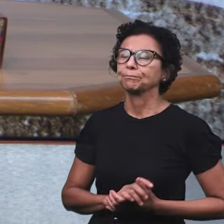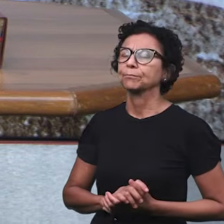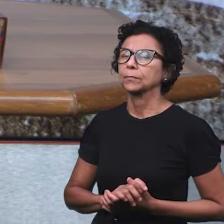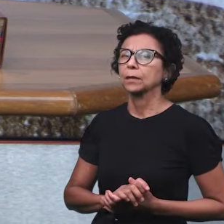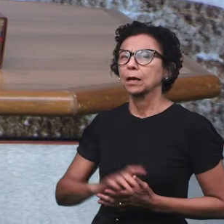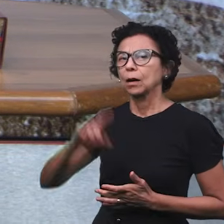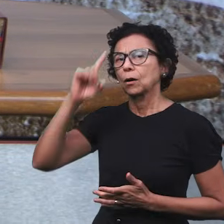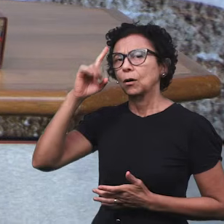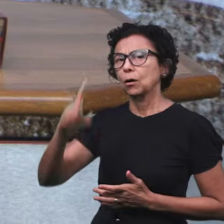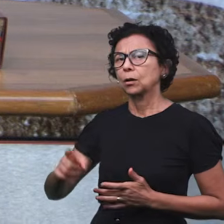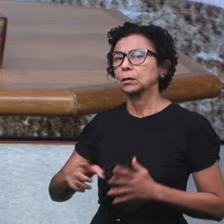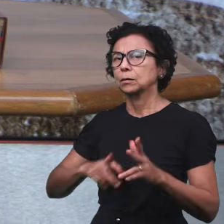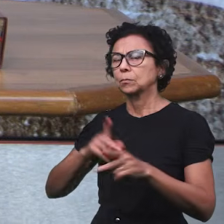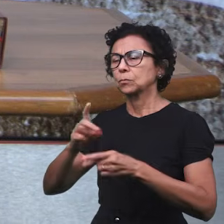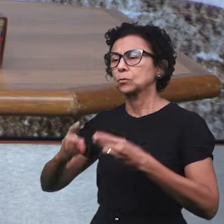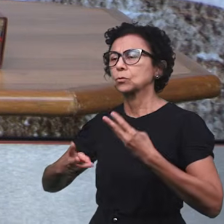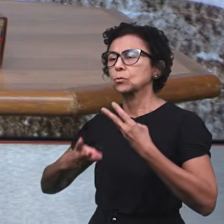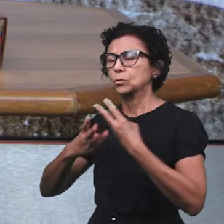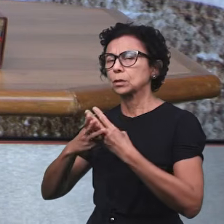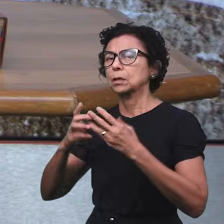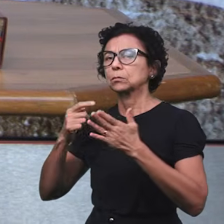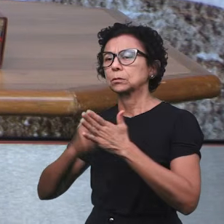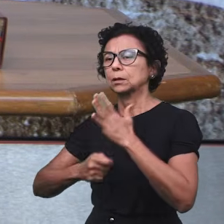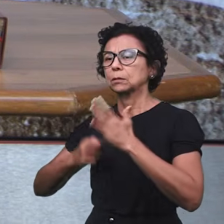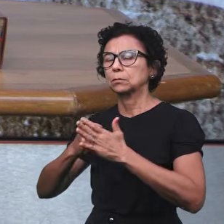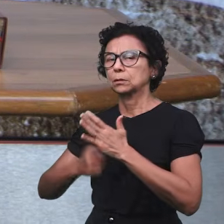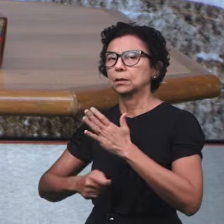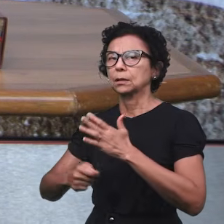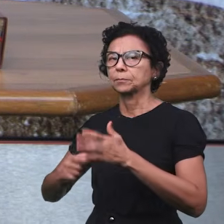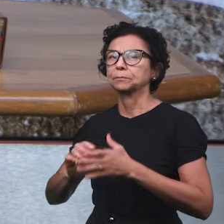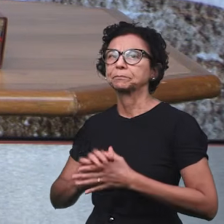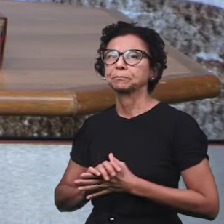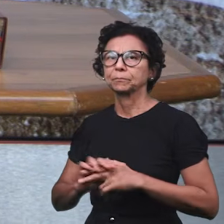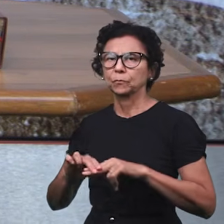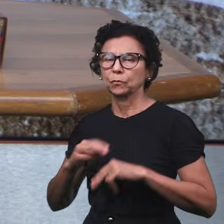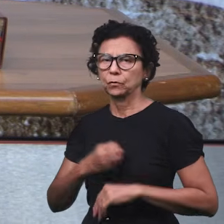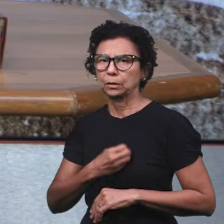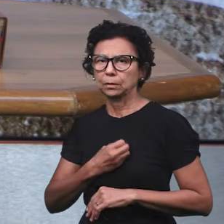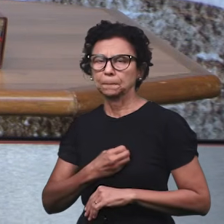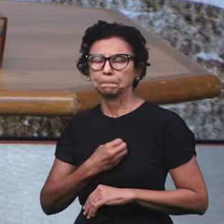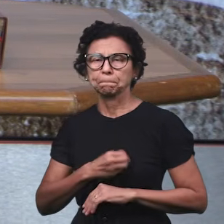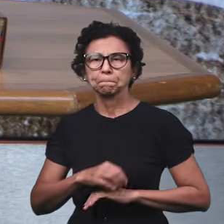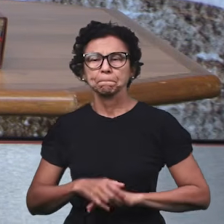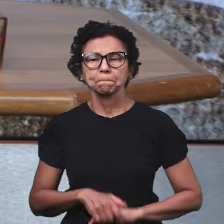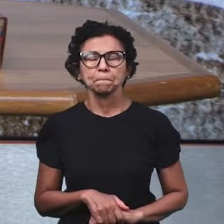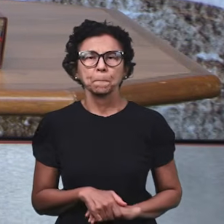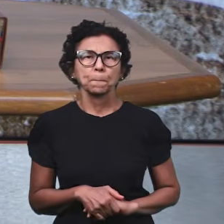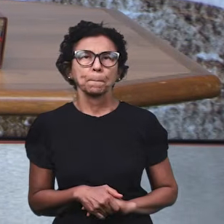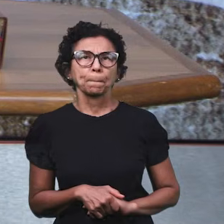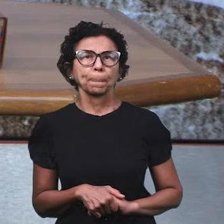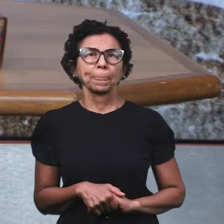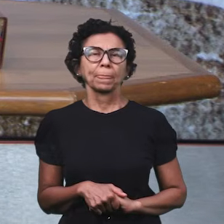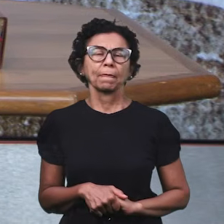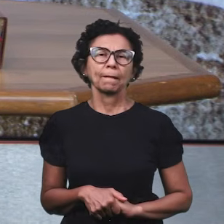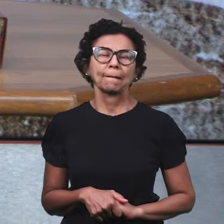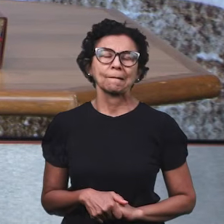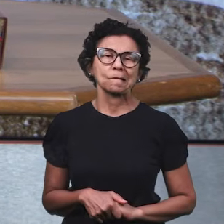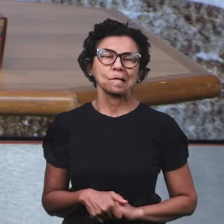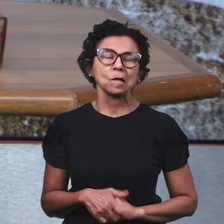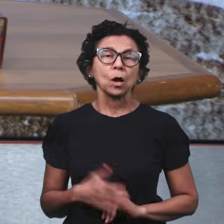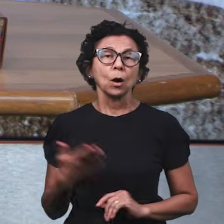sua vida, pelos seus bens. E nós vamos ler o capítulo 9 do livro de Esther. É o